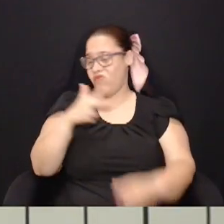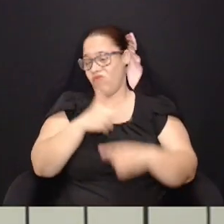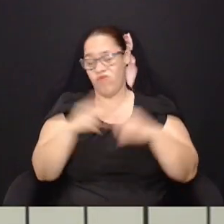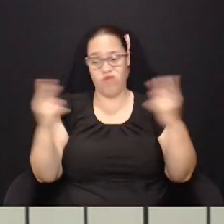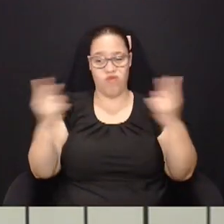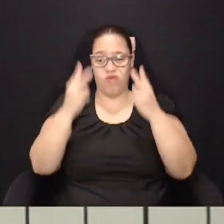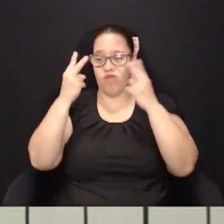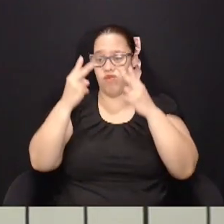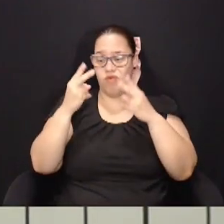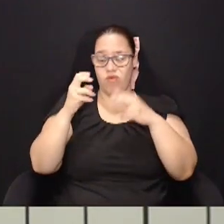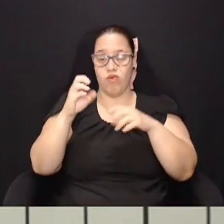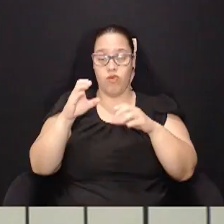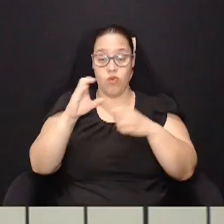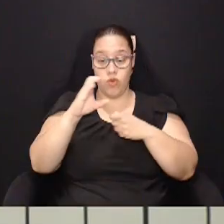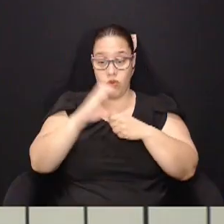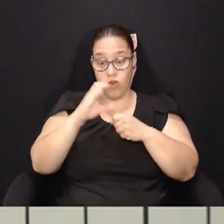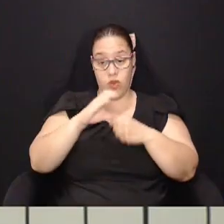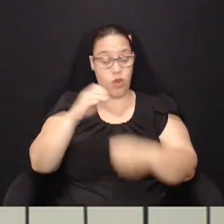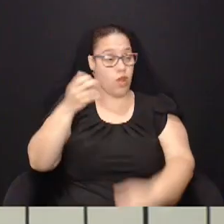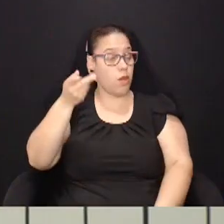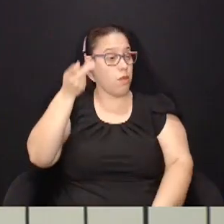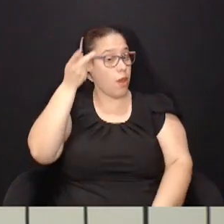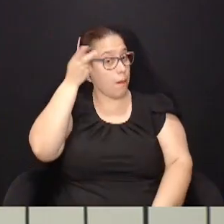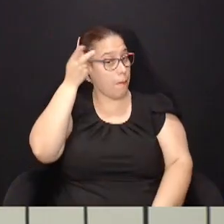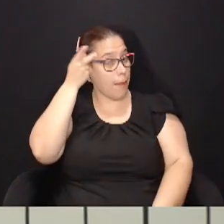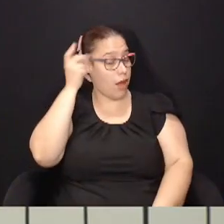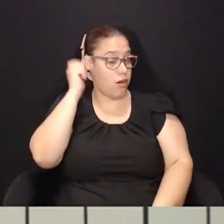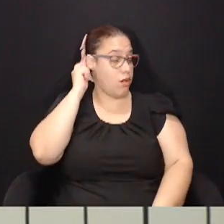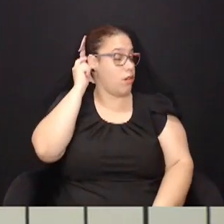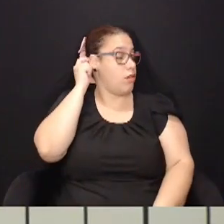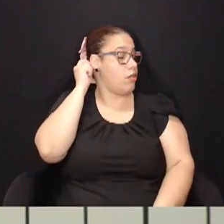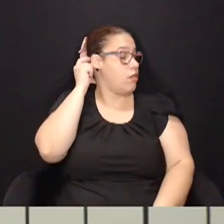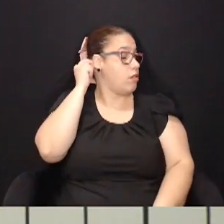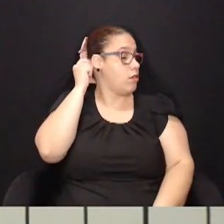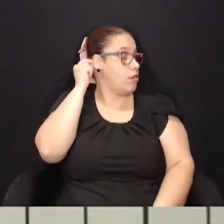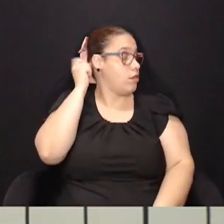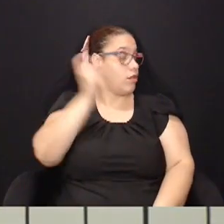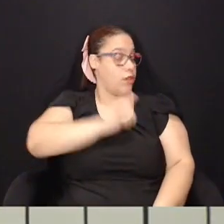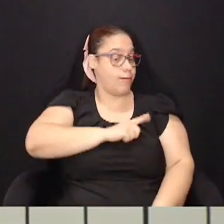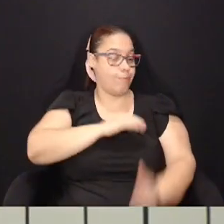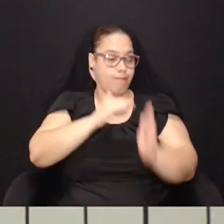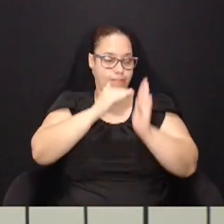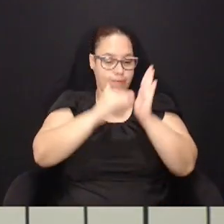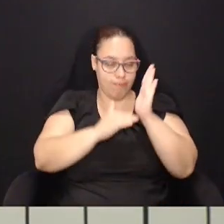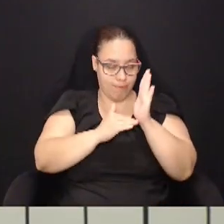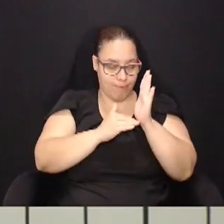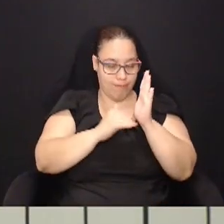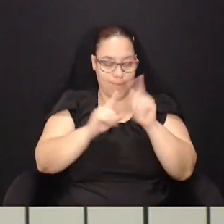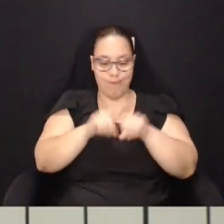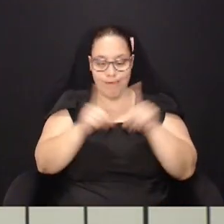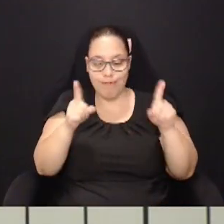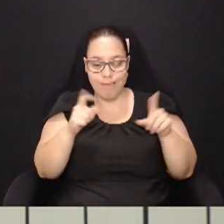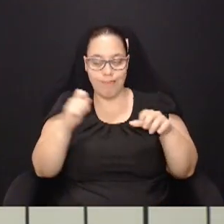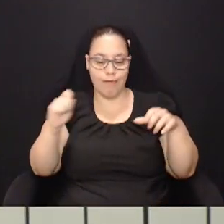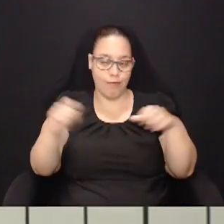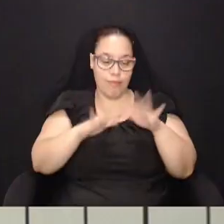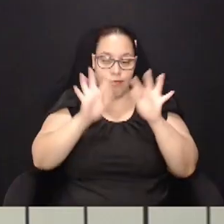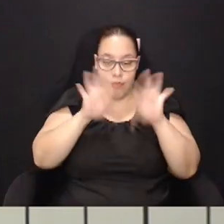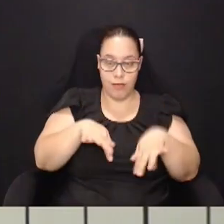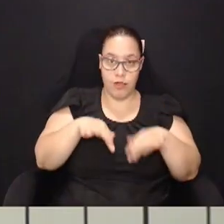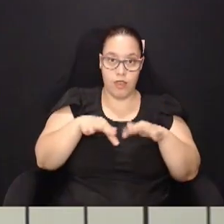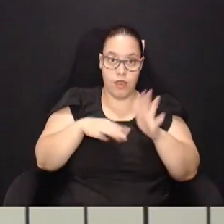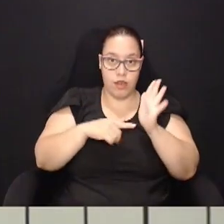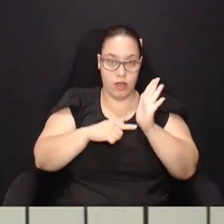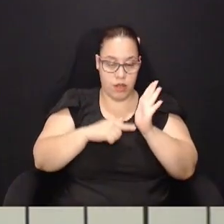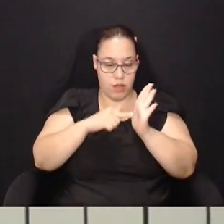Quando o Santos vencia por 1-0, o Guarani estava na zona de rebaixamento, mas este gol no fim fez o Bugre somar o